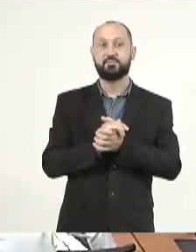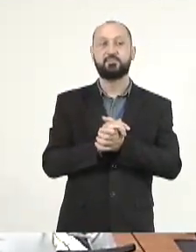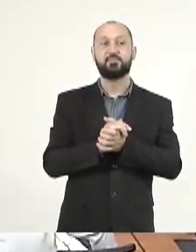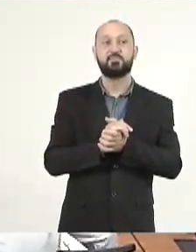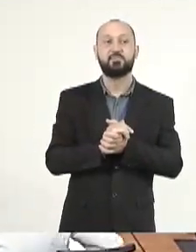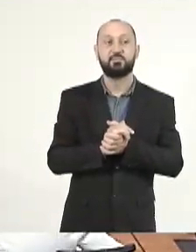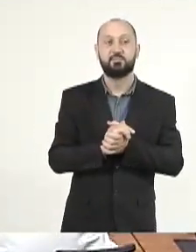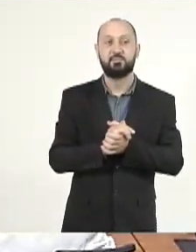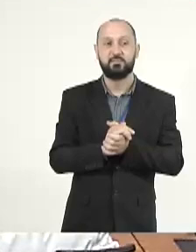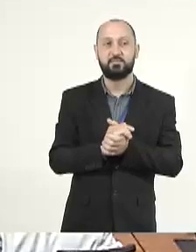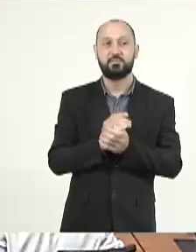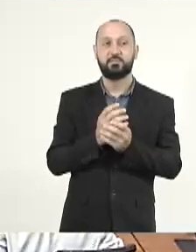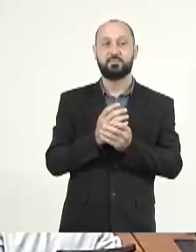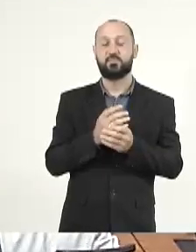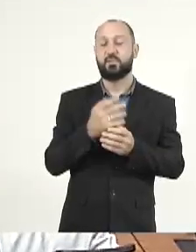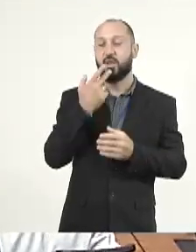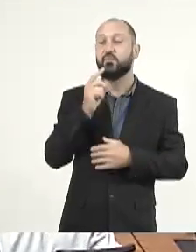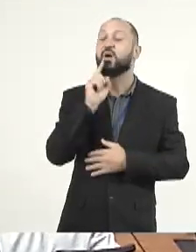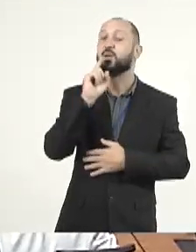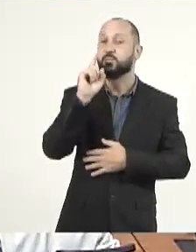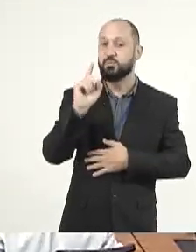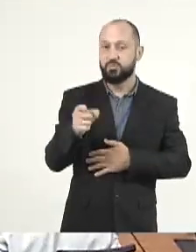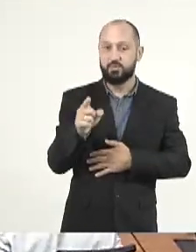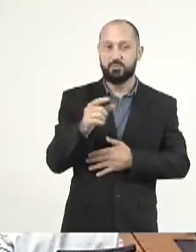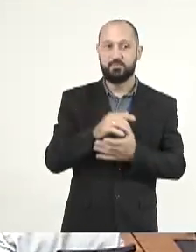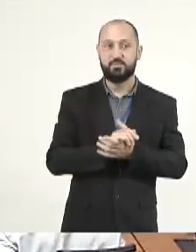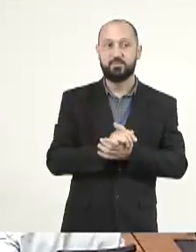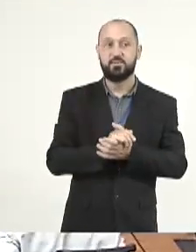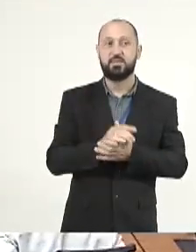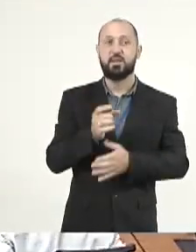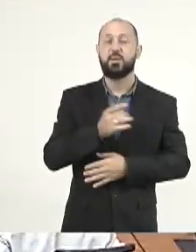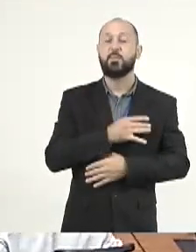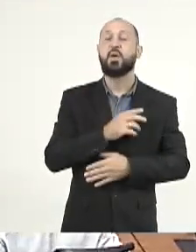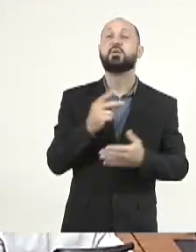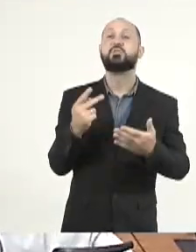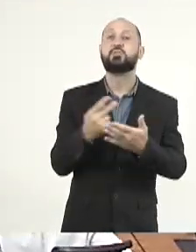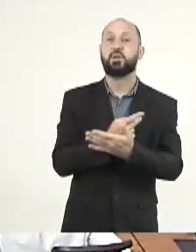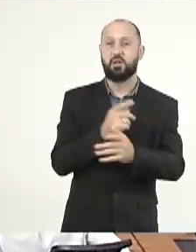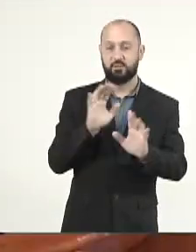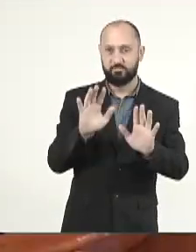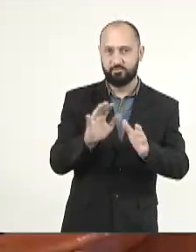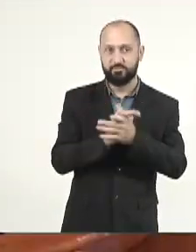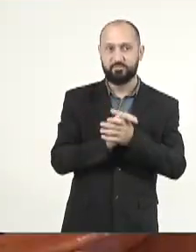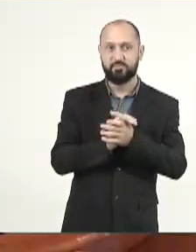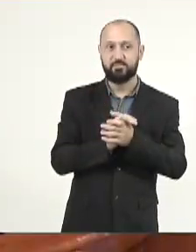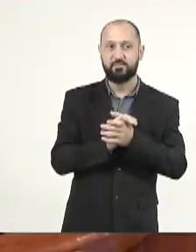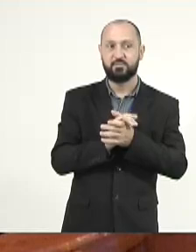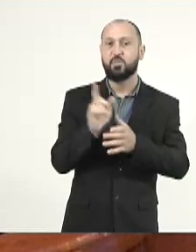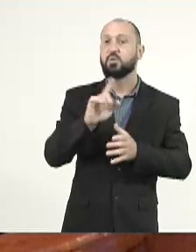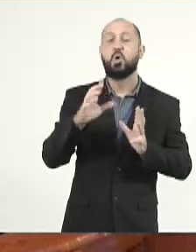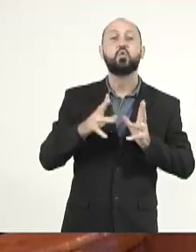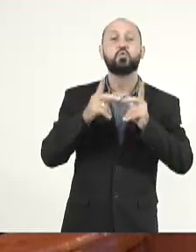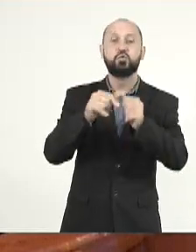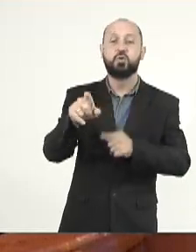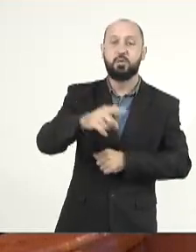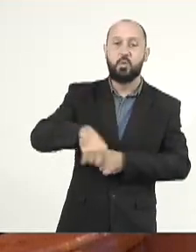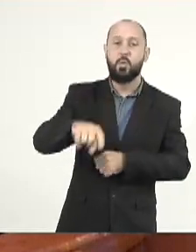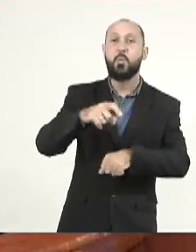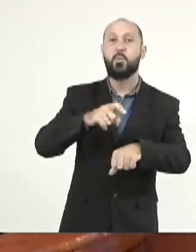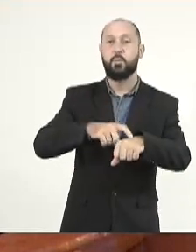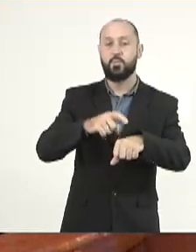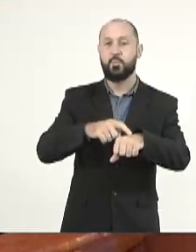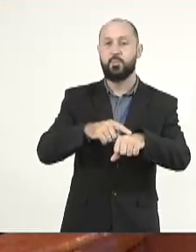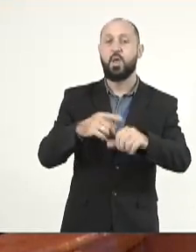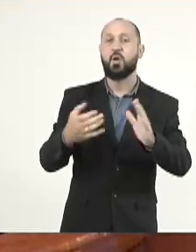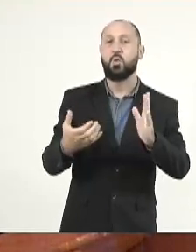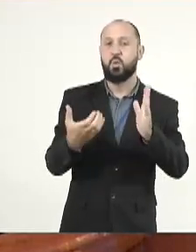Excelência, eu quero dizer ao senhor, a Vossa Excelência, sem medo de errar, Não generalizo a situação do